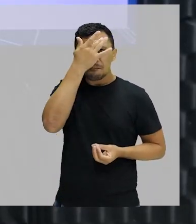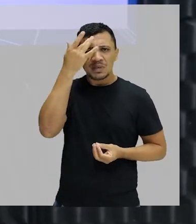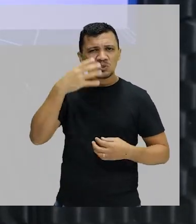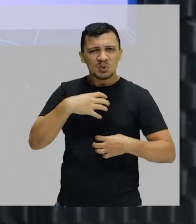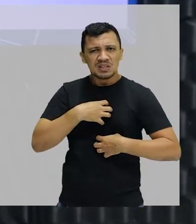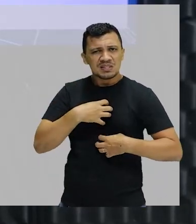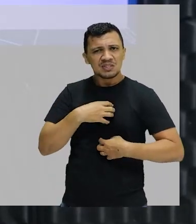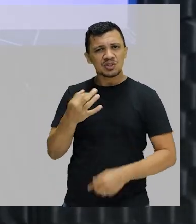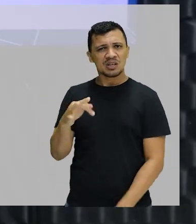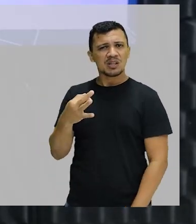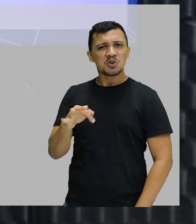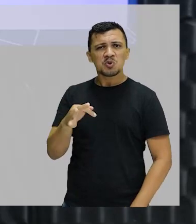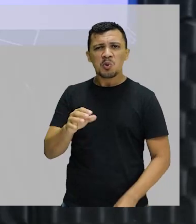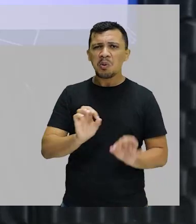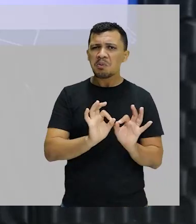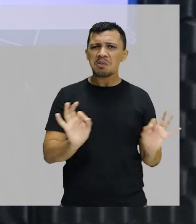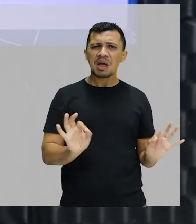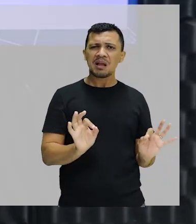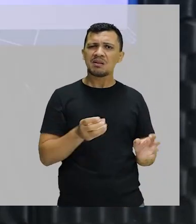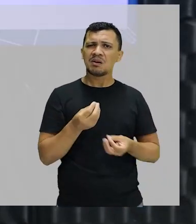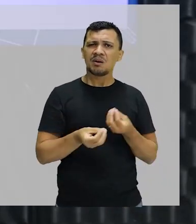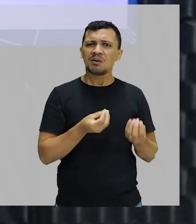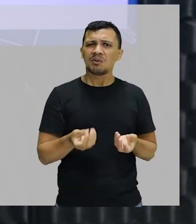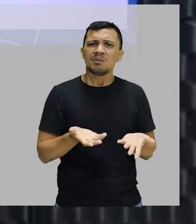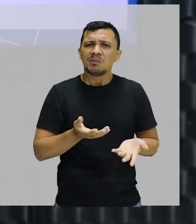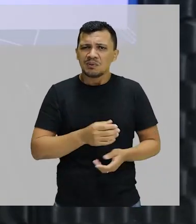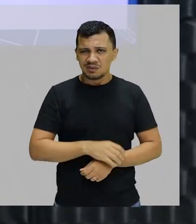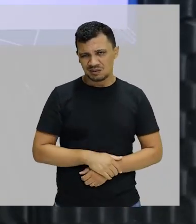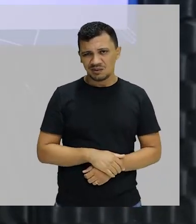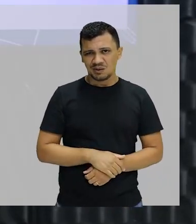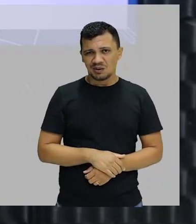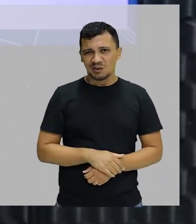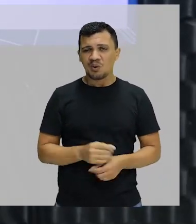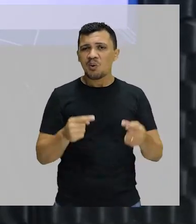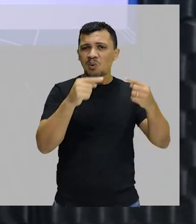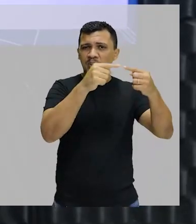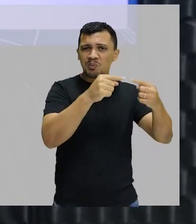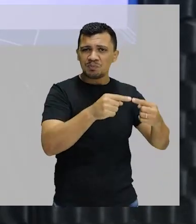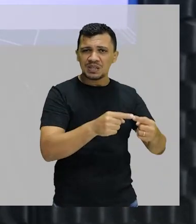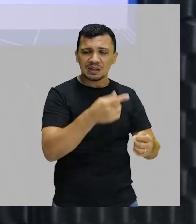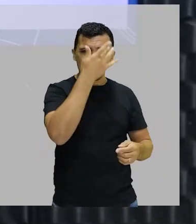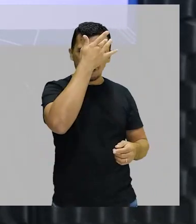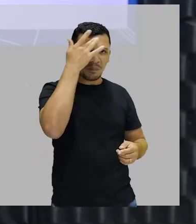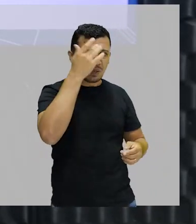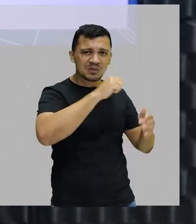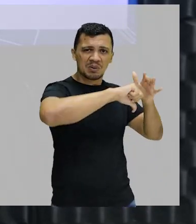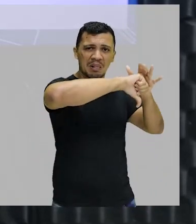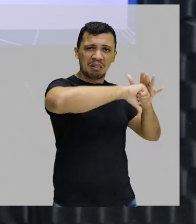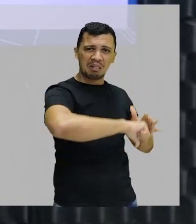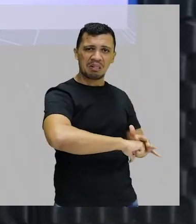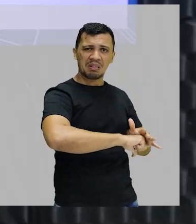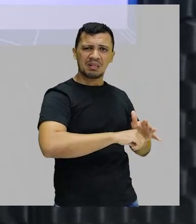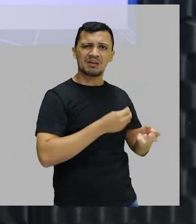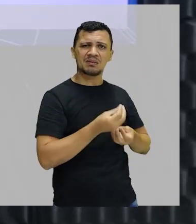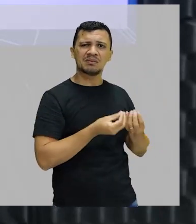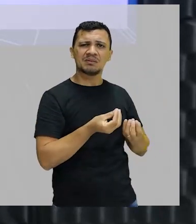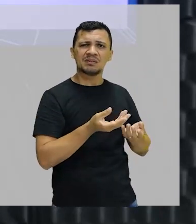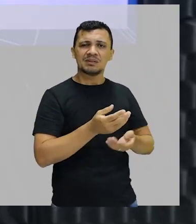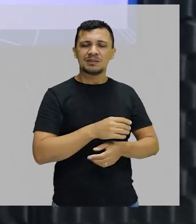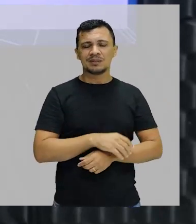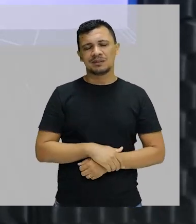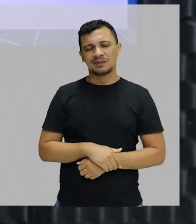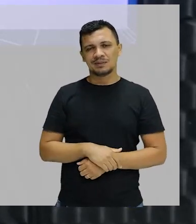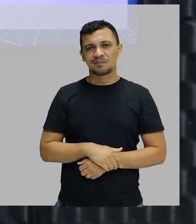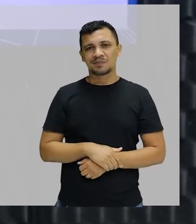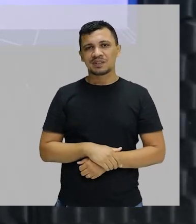dor e que faria parte do que ele considera como um comportamento de alguém que é delinquente ou um comportamento desviante, né? E aí